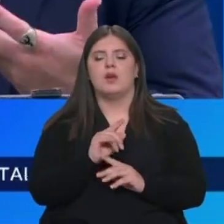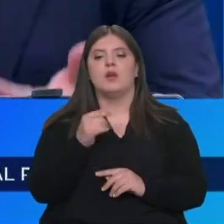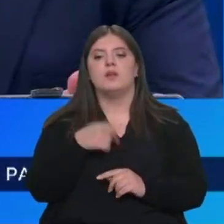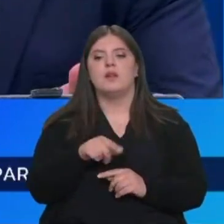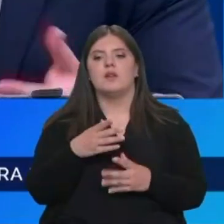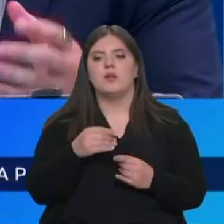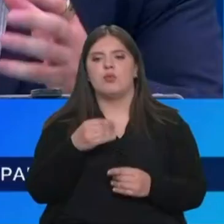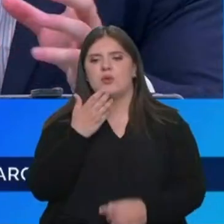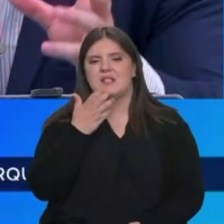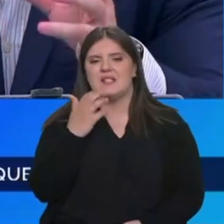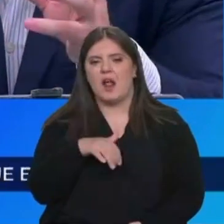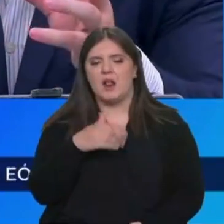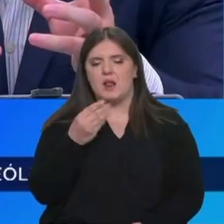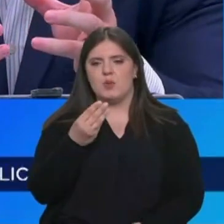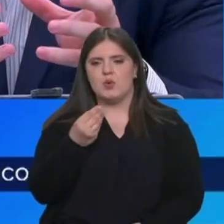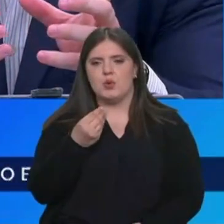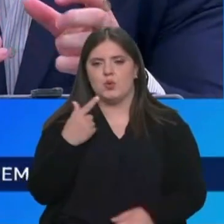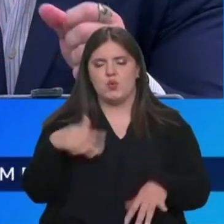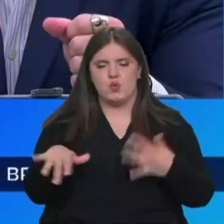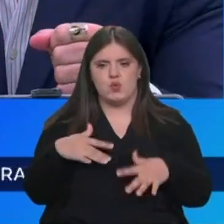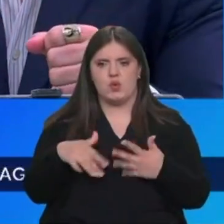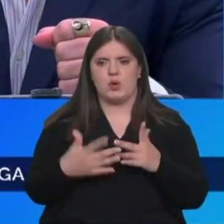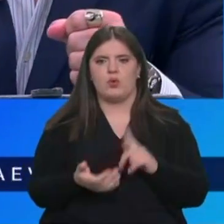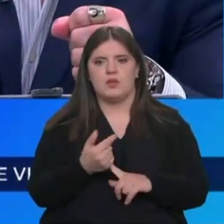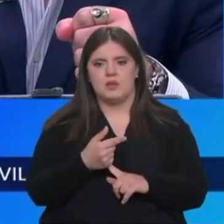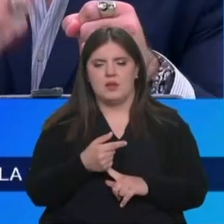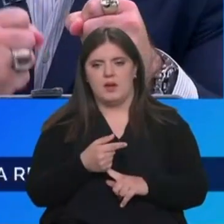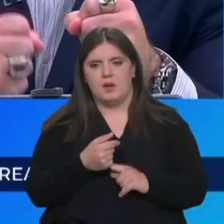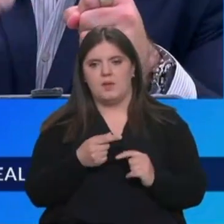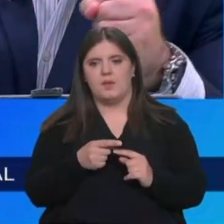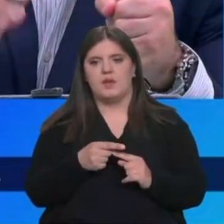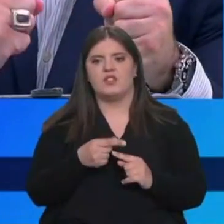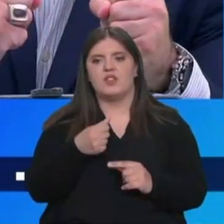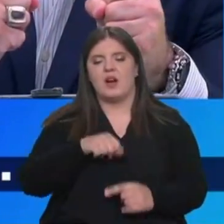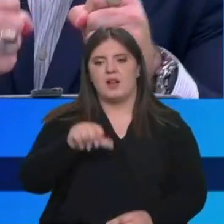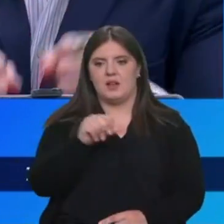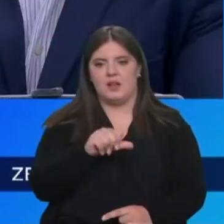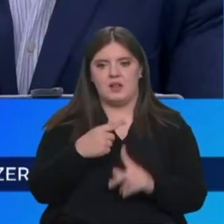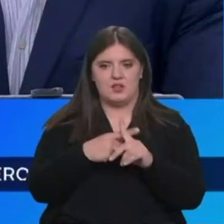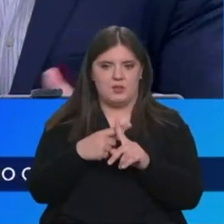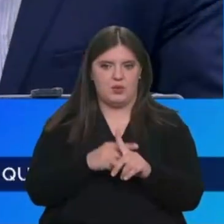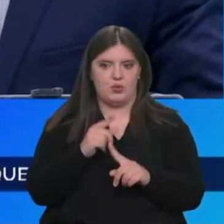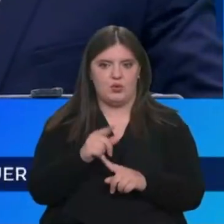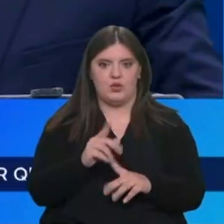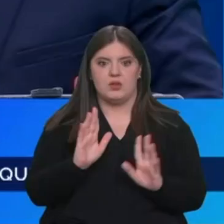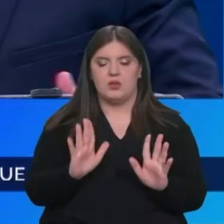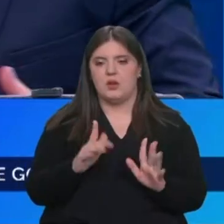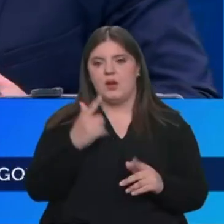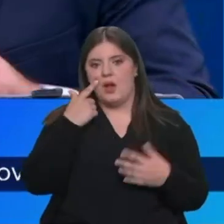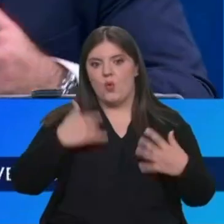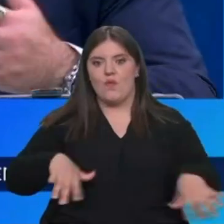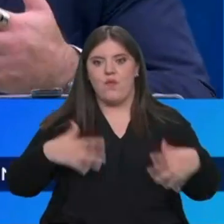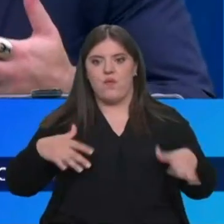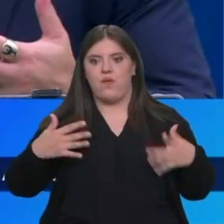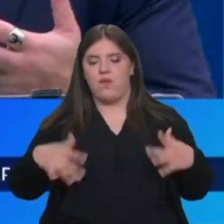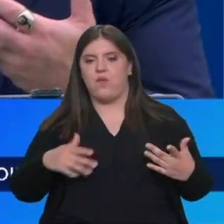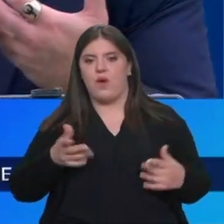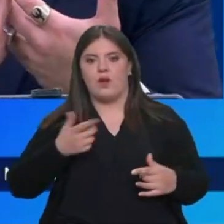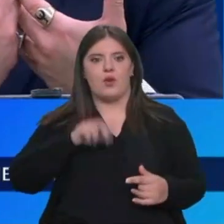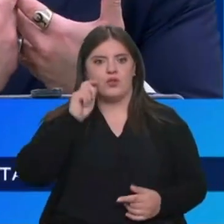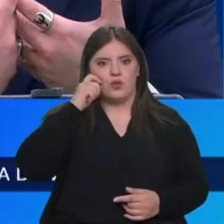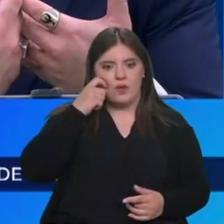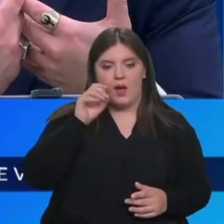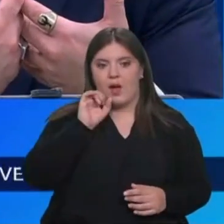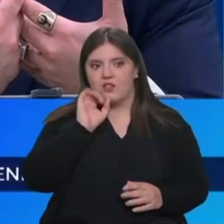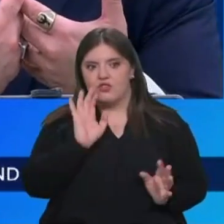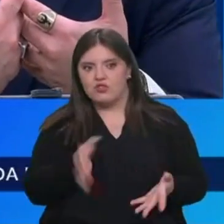profundamente salgado, porque só assim é que se conseguia estar líquido àquelas temperaturas. Grande empolgamento, nós já desconfiávamos,